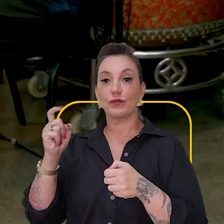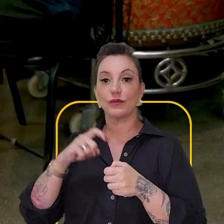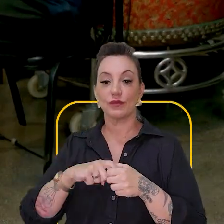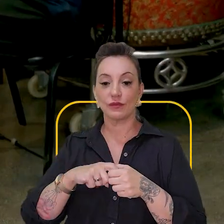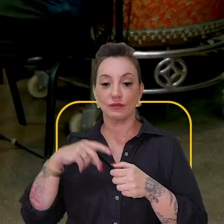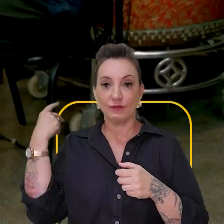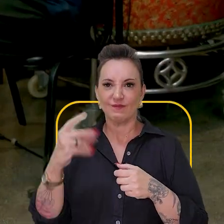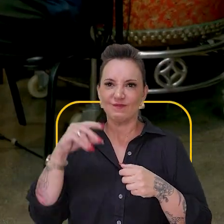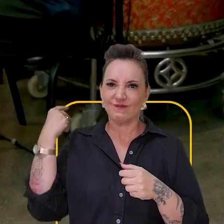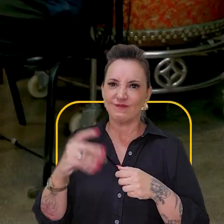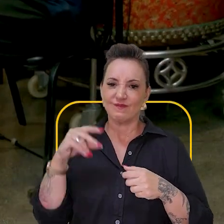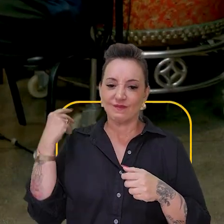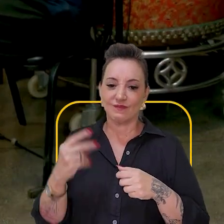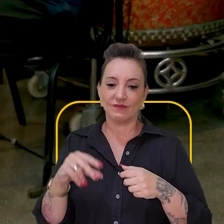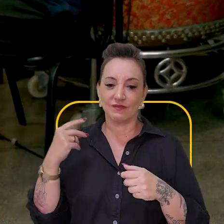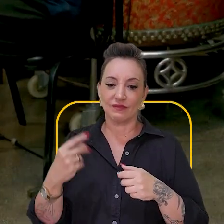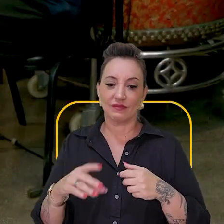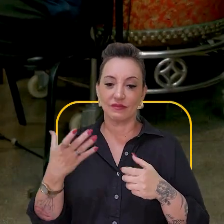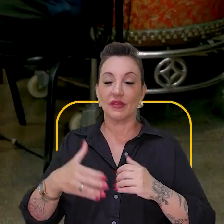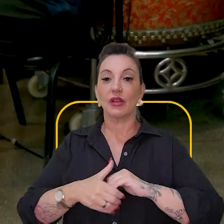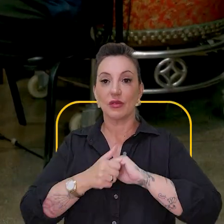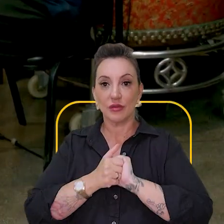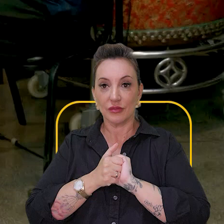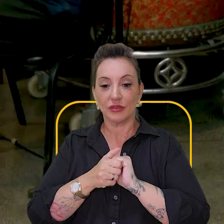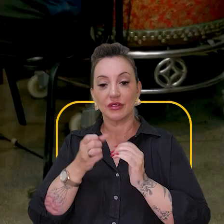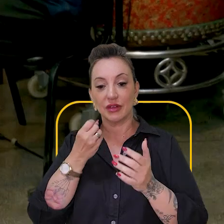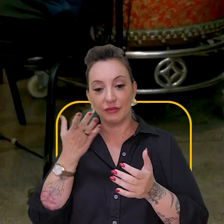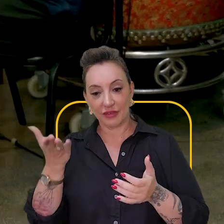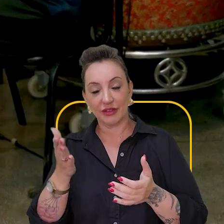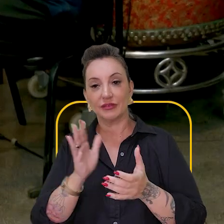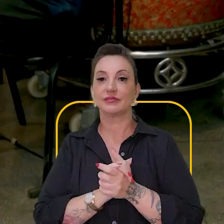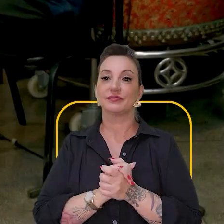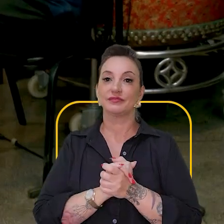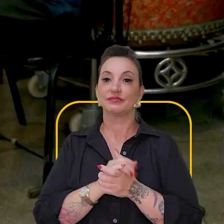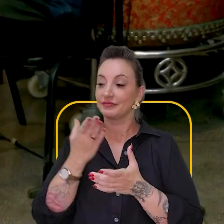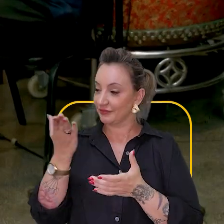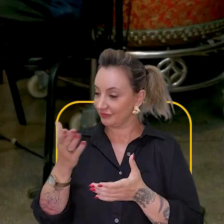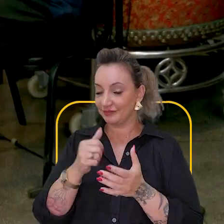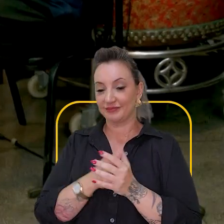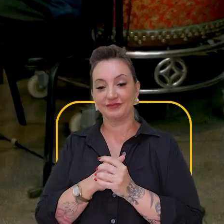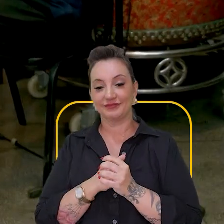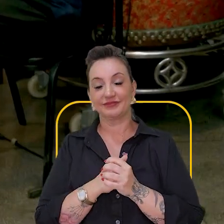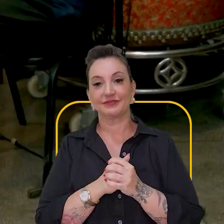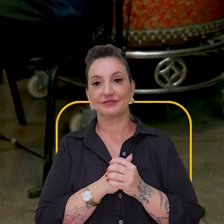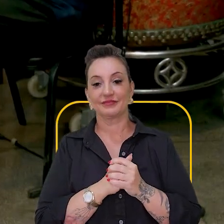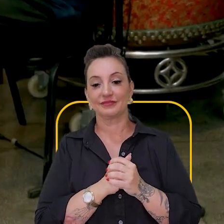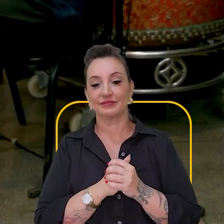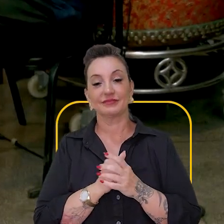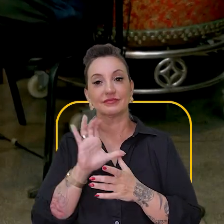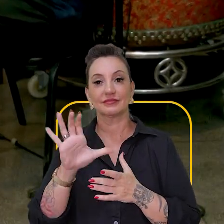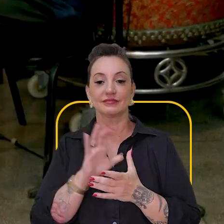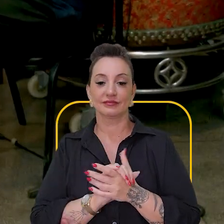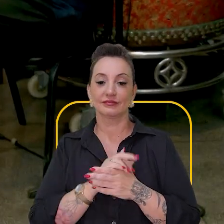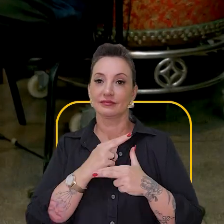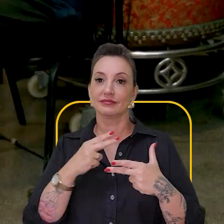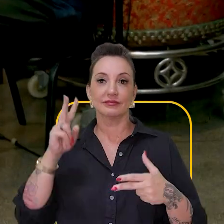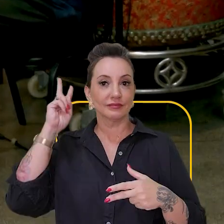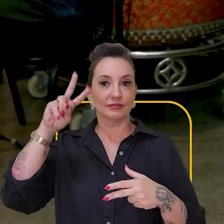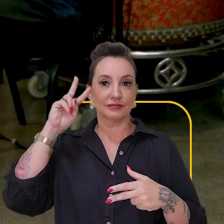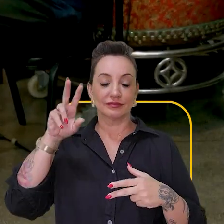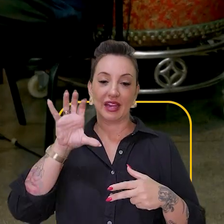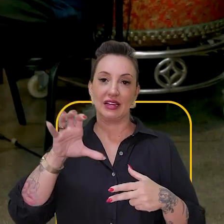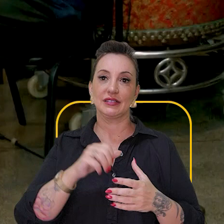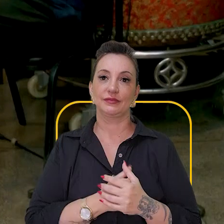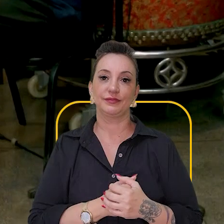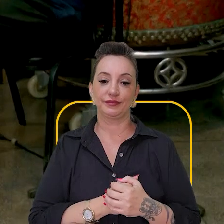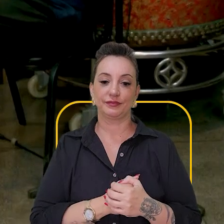voltou pro round apanhou apanhou apanhou falei não quis cumprimentar a gente na boa ó o Car ó o Car a e assim tem muita história